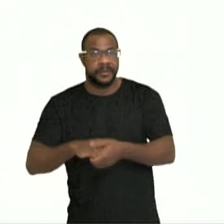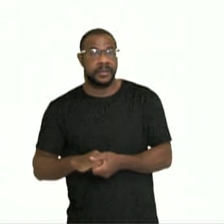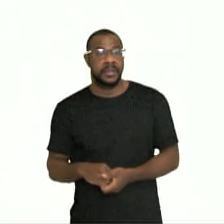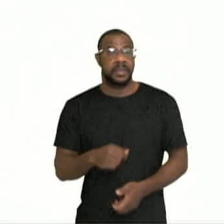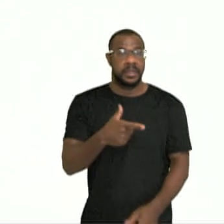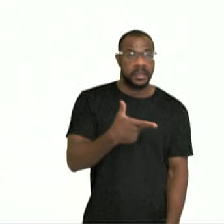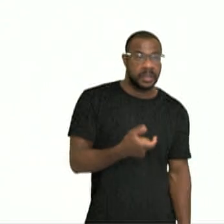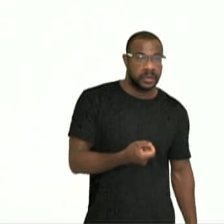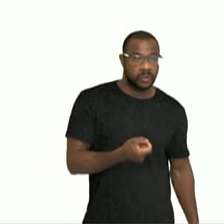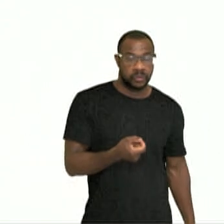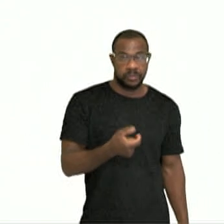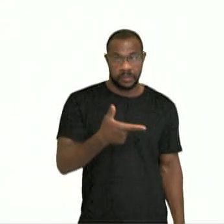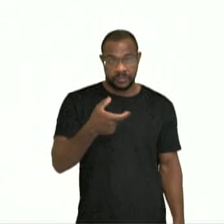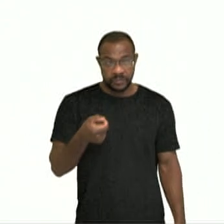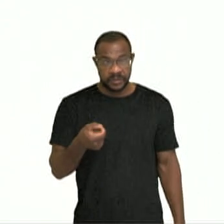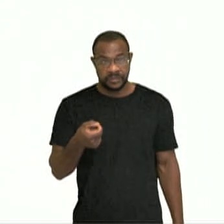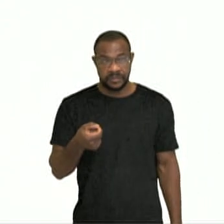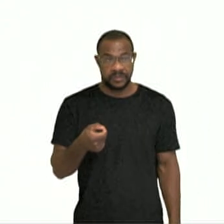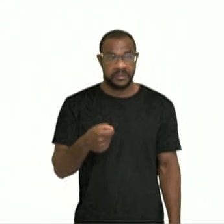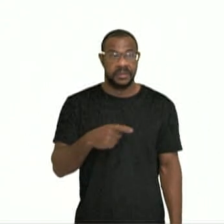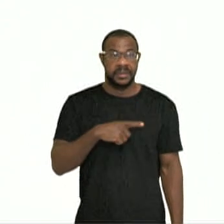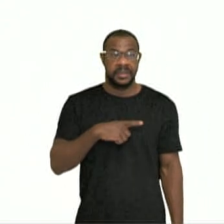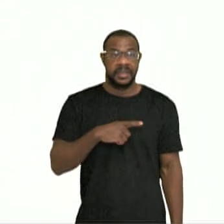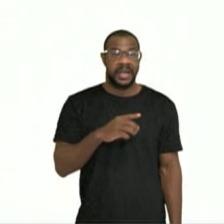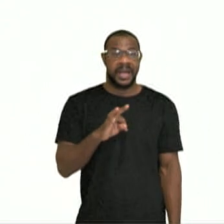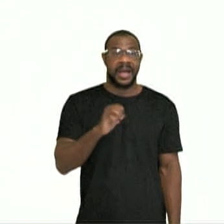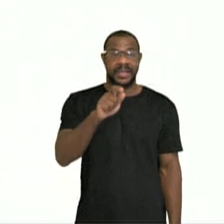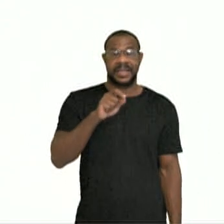taxa Selic anual ficou em